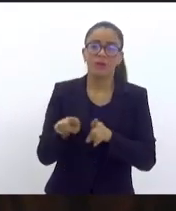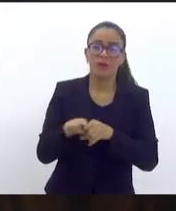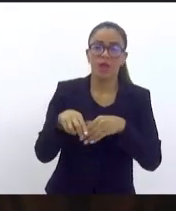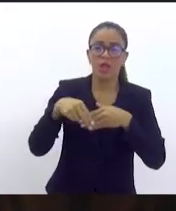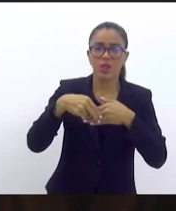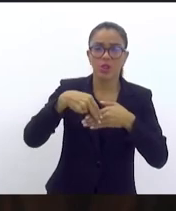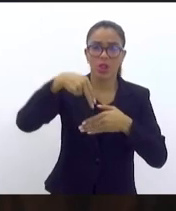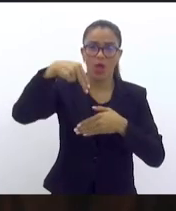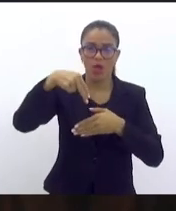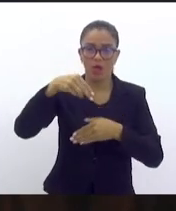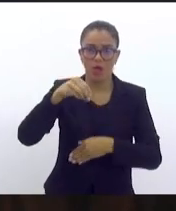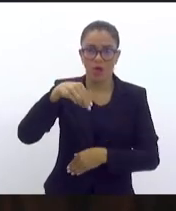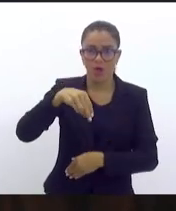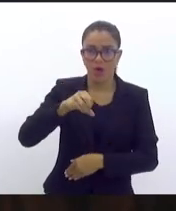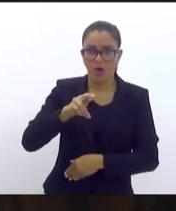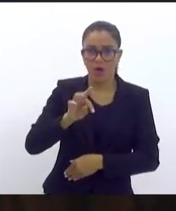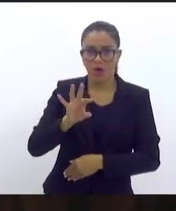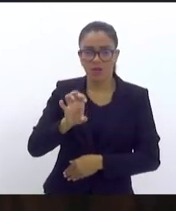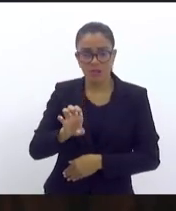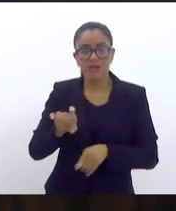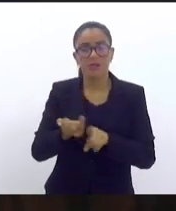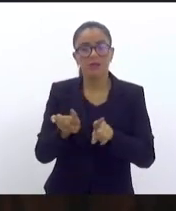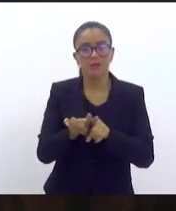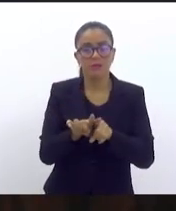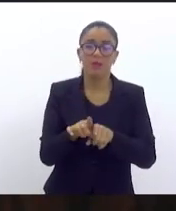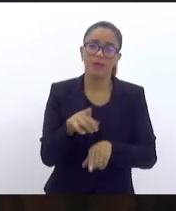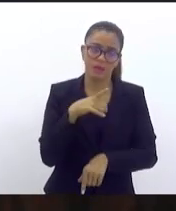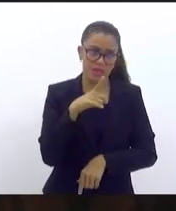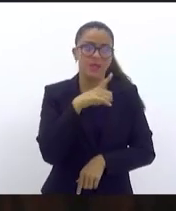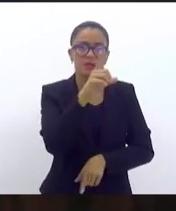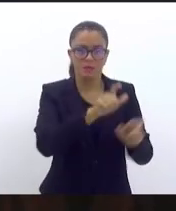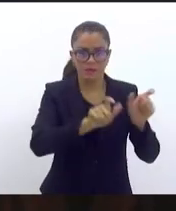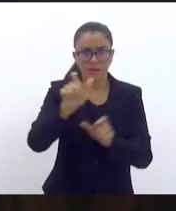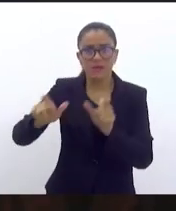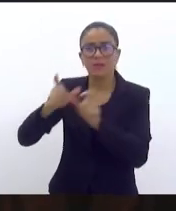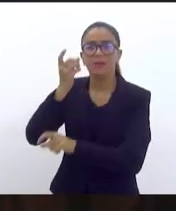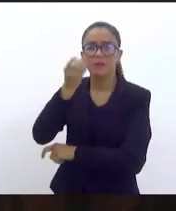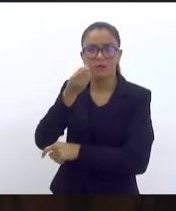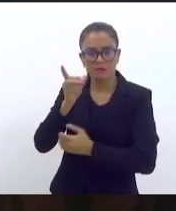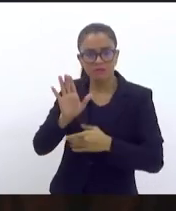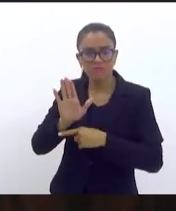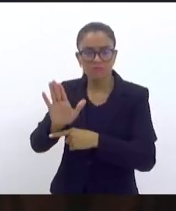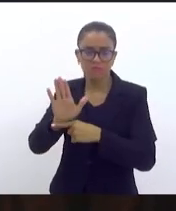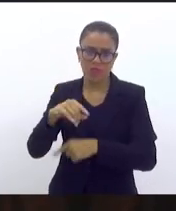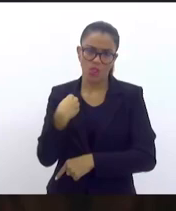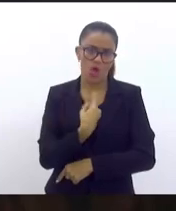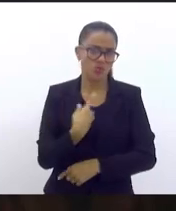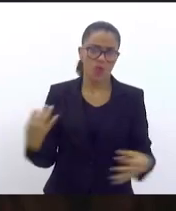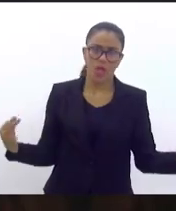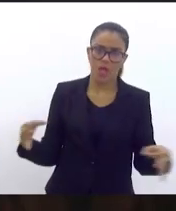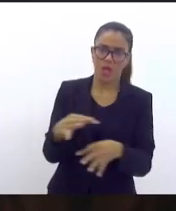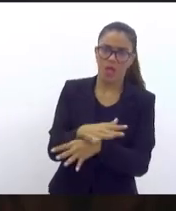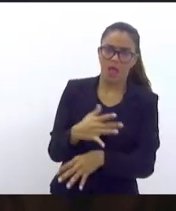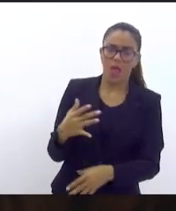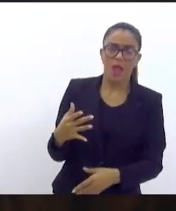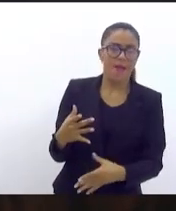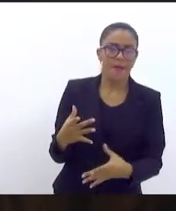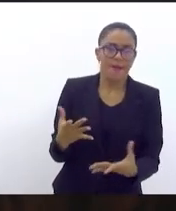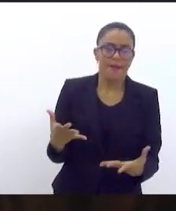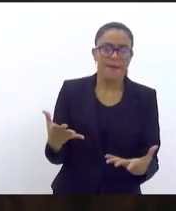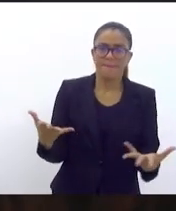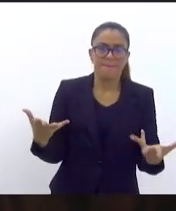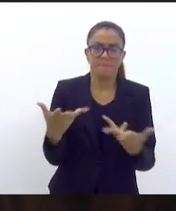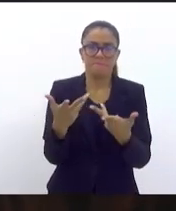do Estado é uma realidade Então eu tenho uma que deputados que nos ajudam porque a gente não é absoleto a gente não é absoluto a gente não é